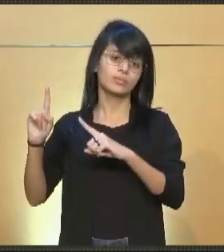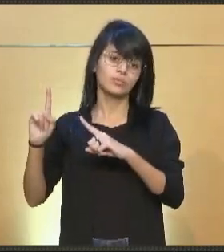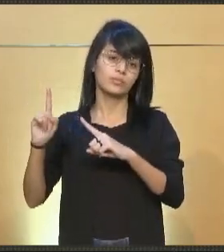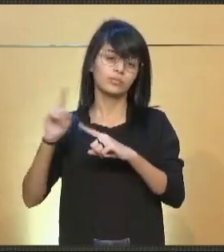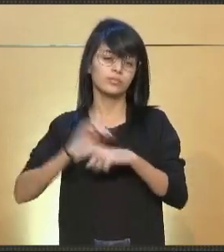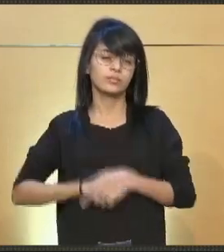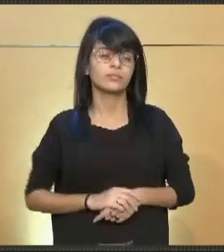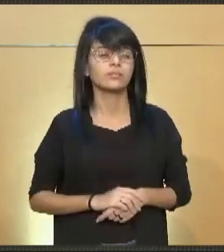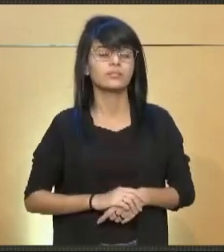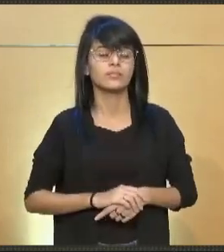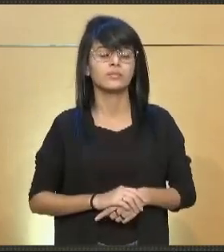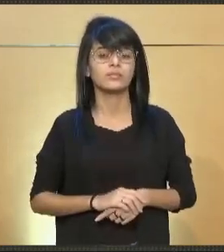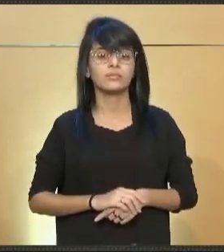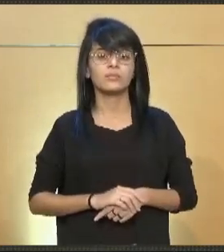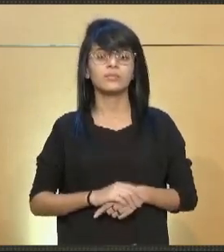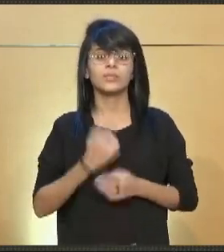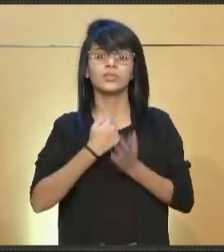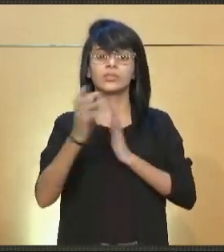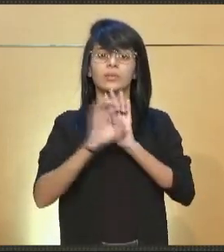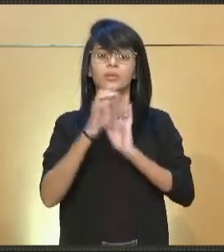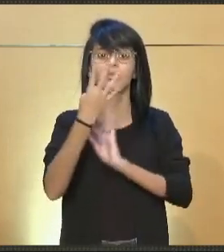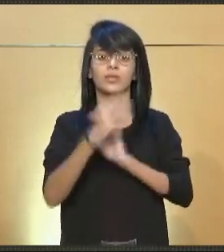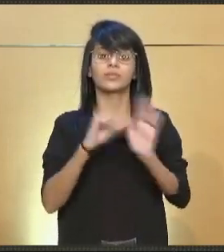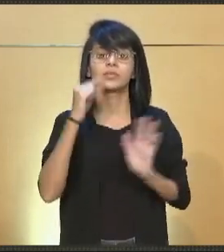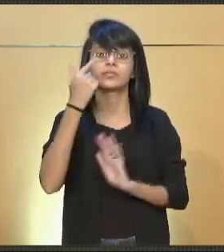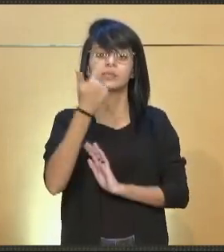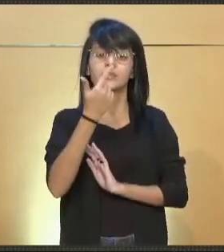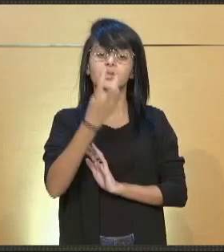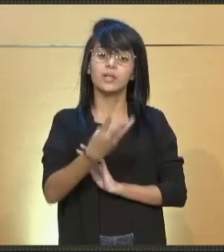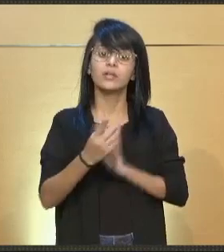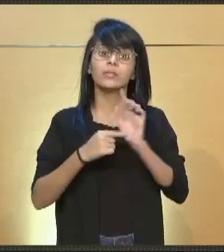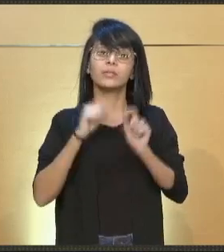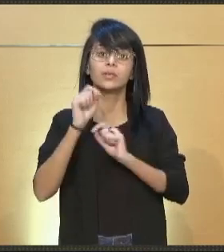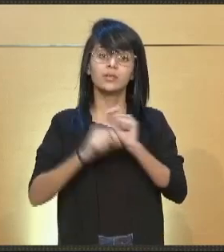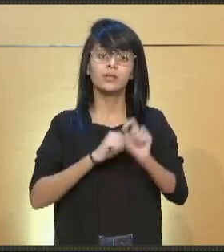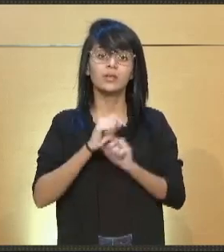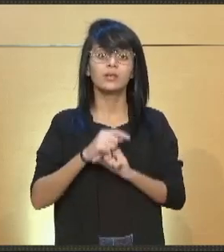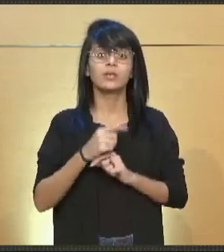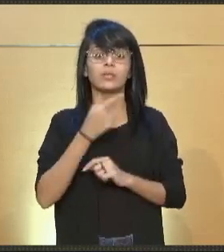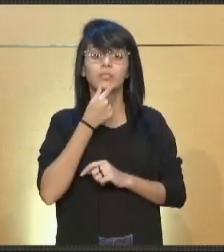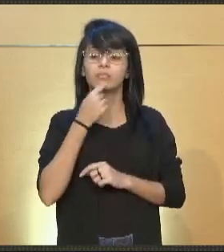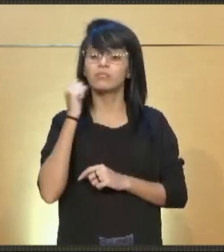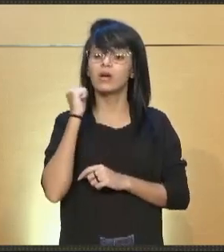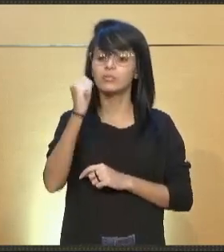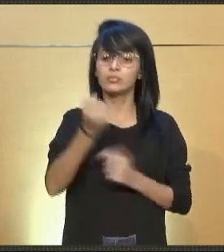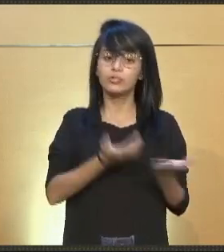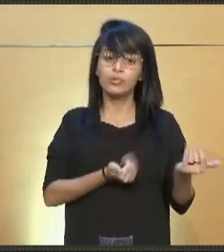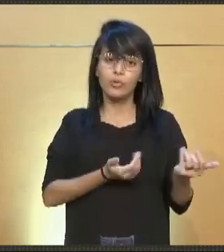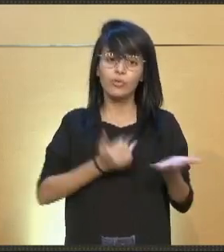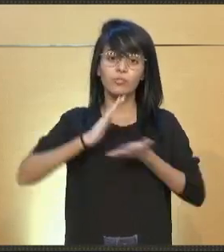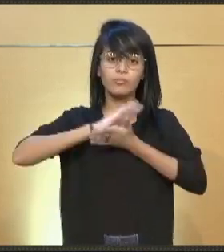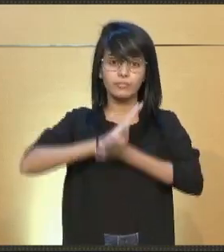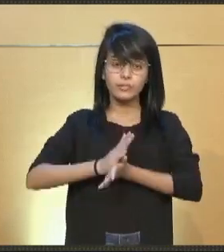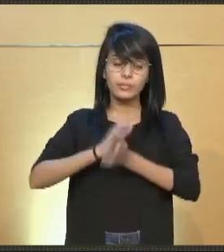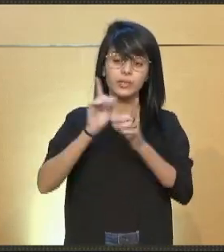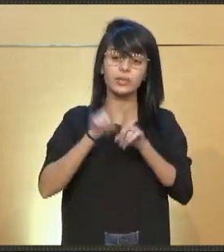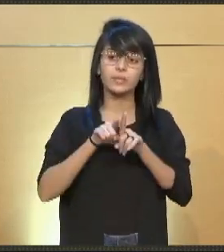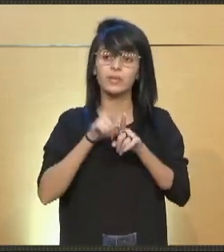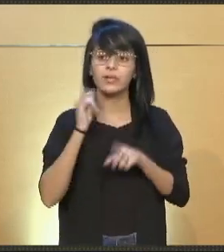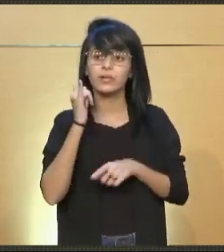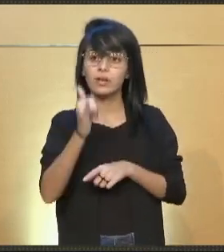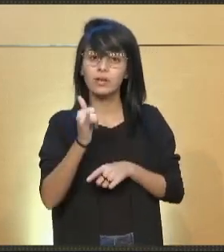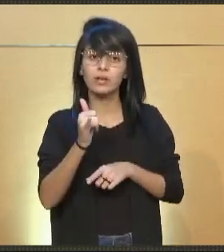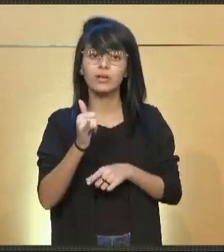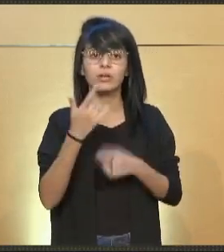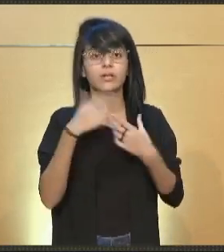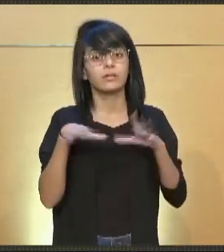das Escrituras. Gênesis 4, 23, Lameque vai dizer que também matou um jovem por pisá-lo, mas vai dizer isso de forma de